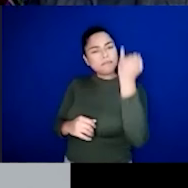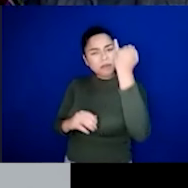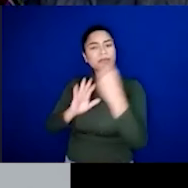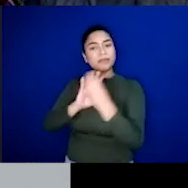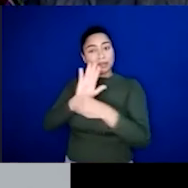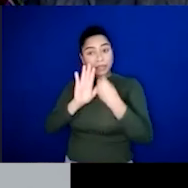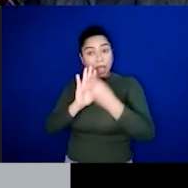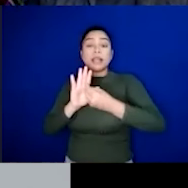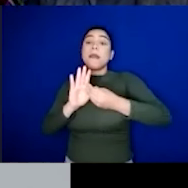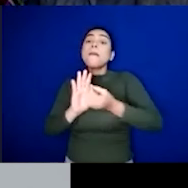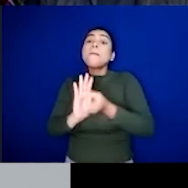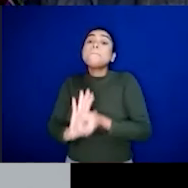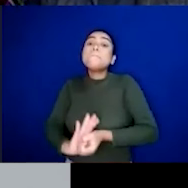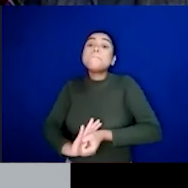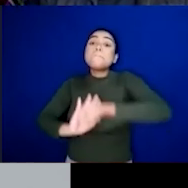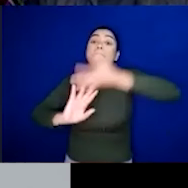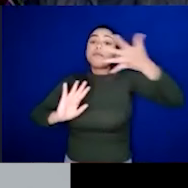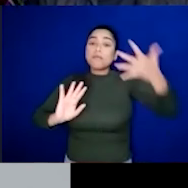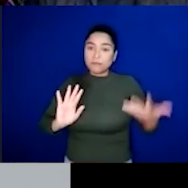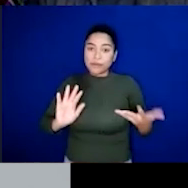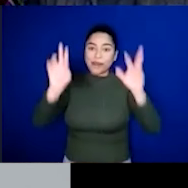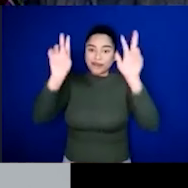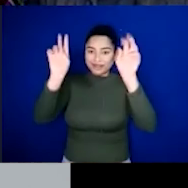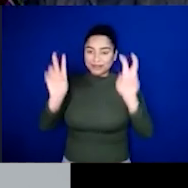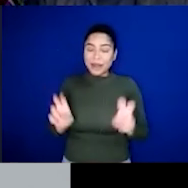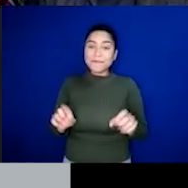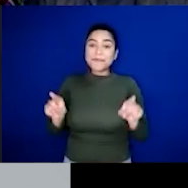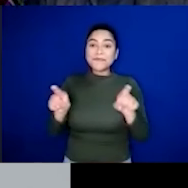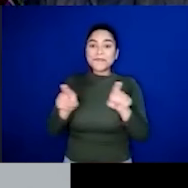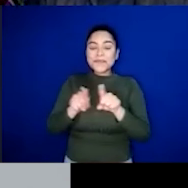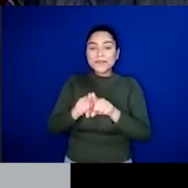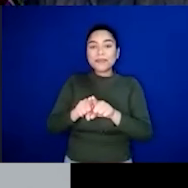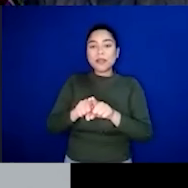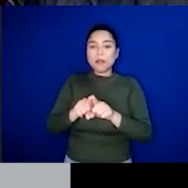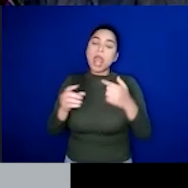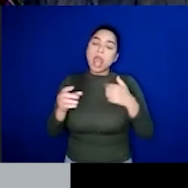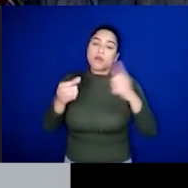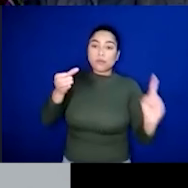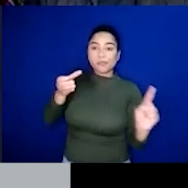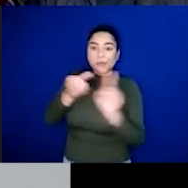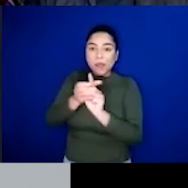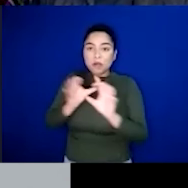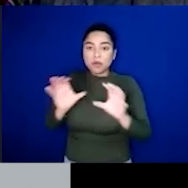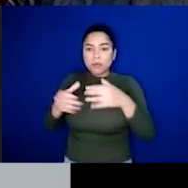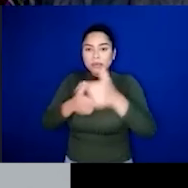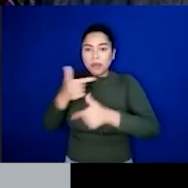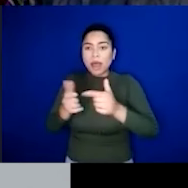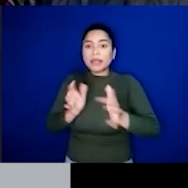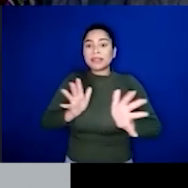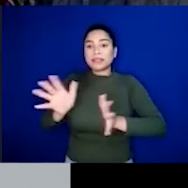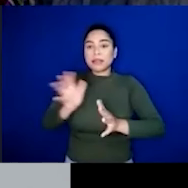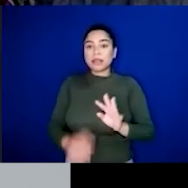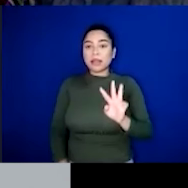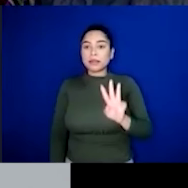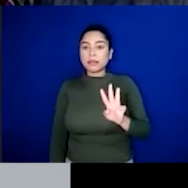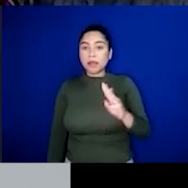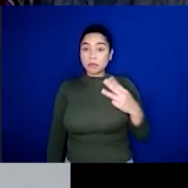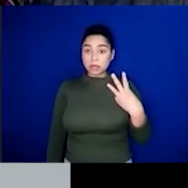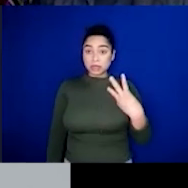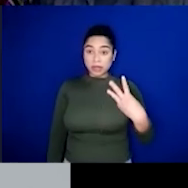pluralidade e a gente tem com relação aos temas e também somente do grupo de trabalho de acessibilidade w3c Brasil atualmente